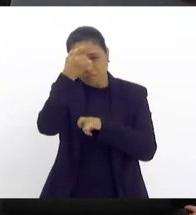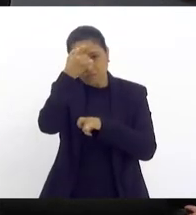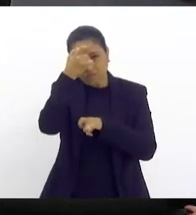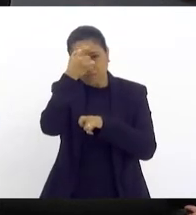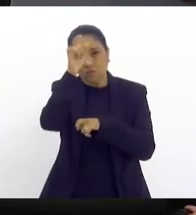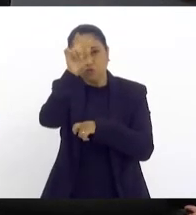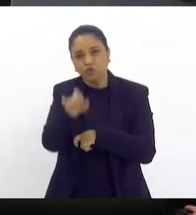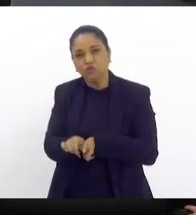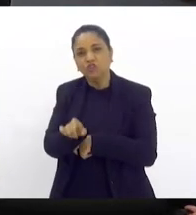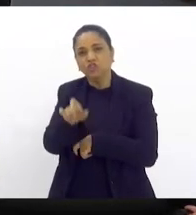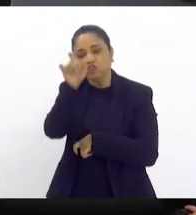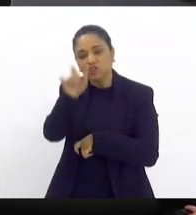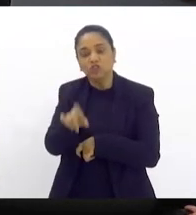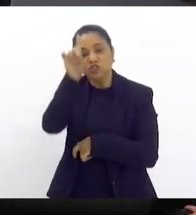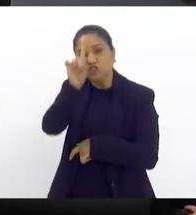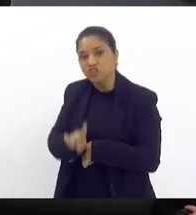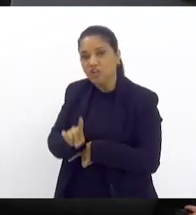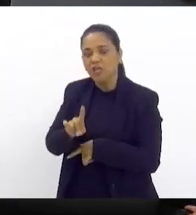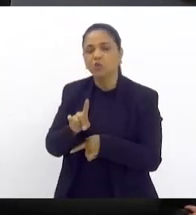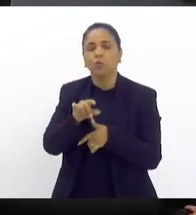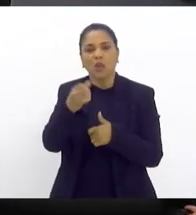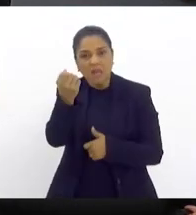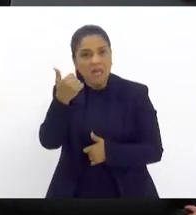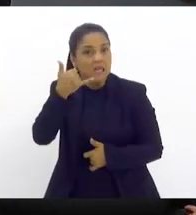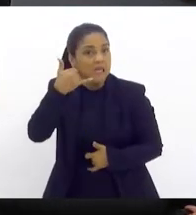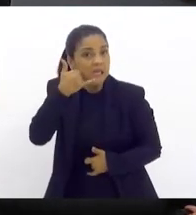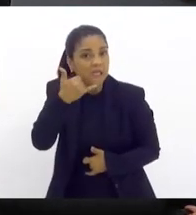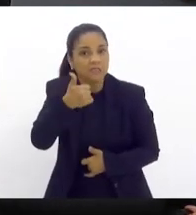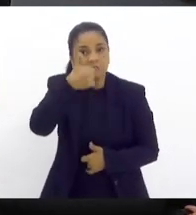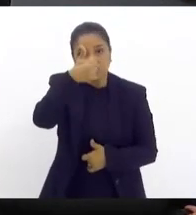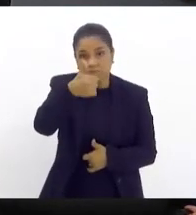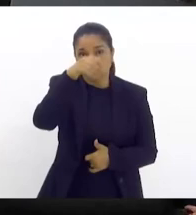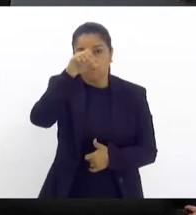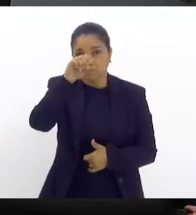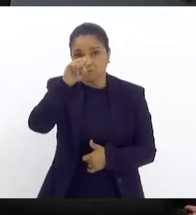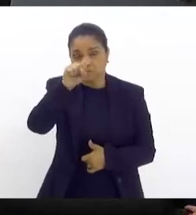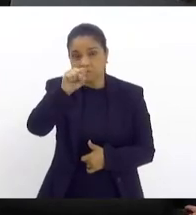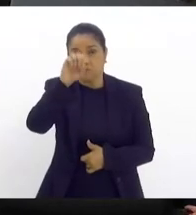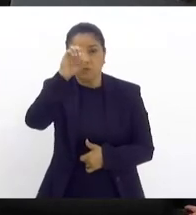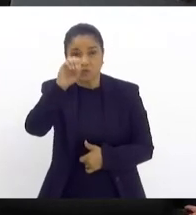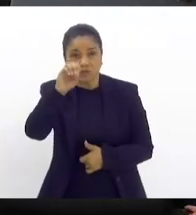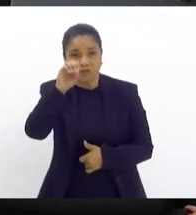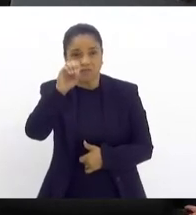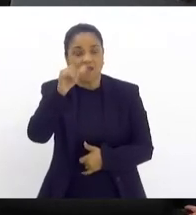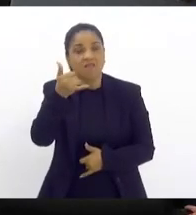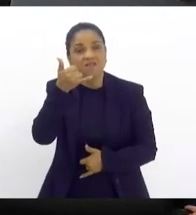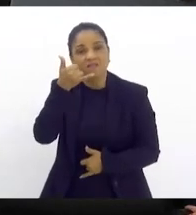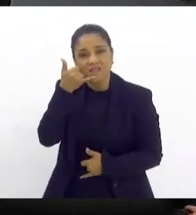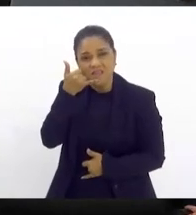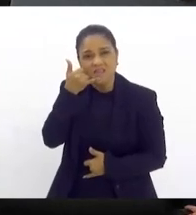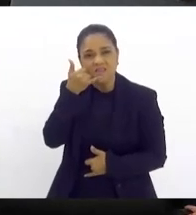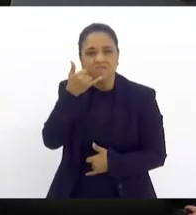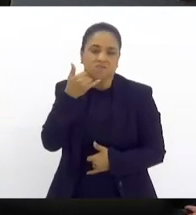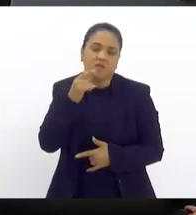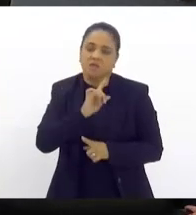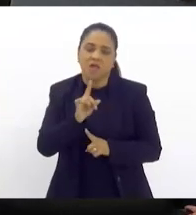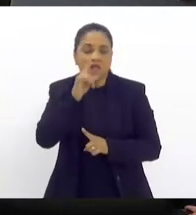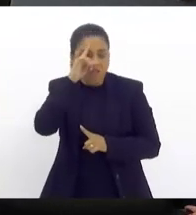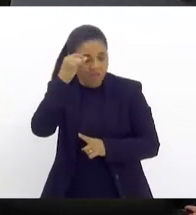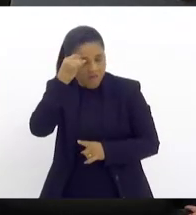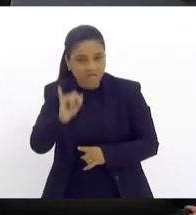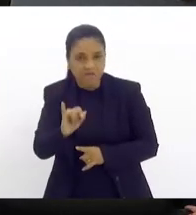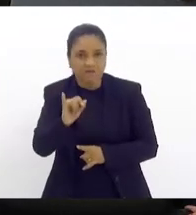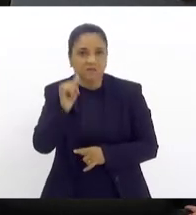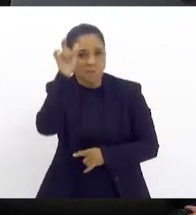mulheres liguem 180 não deixe que as nossas mulheres sejam vítimas de companheiros e ex companheiros Muito